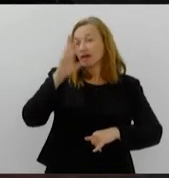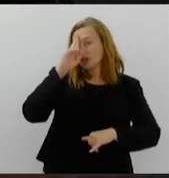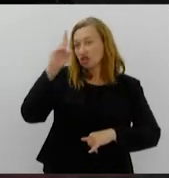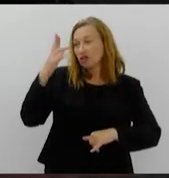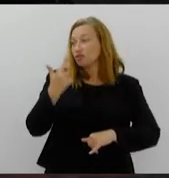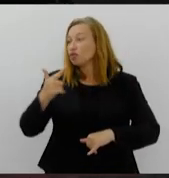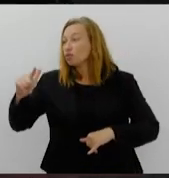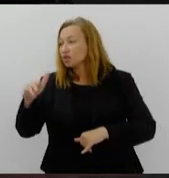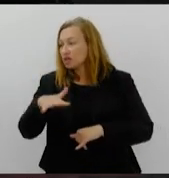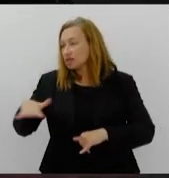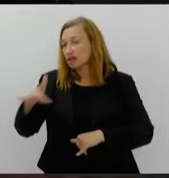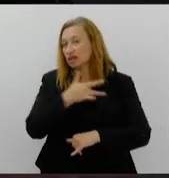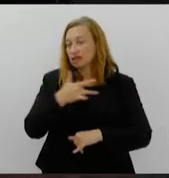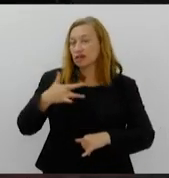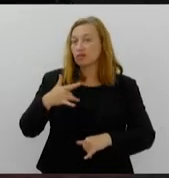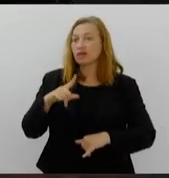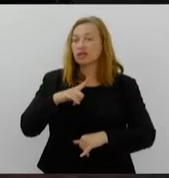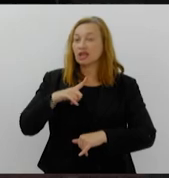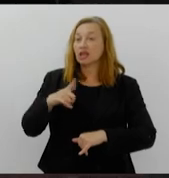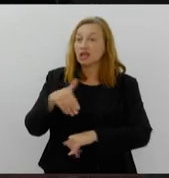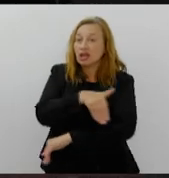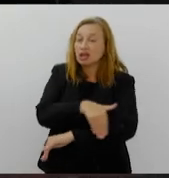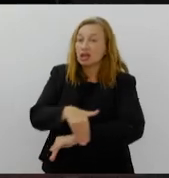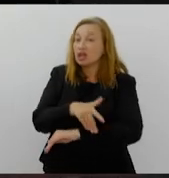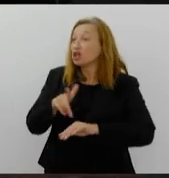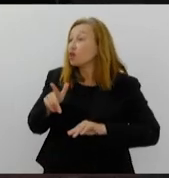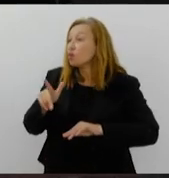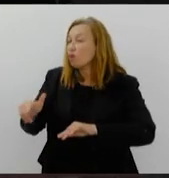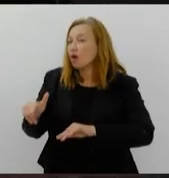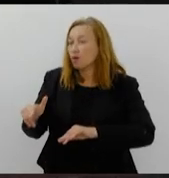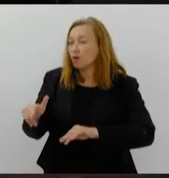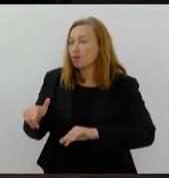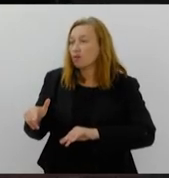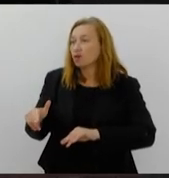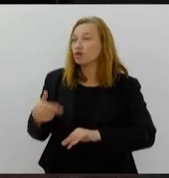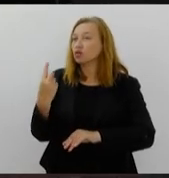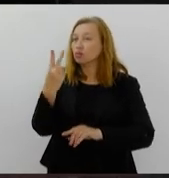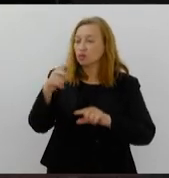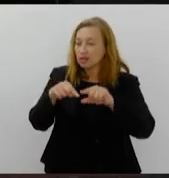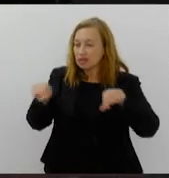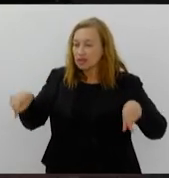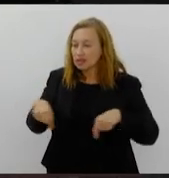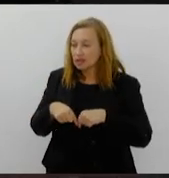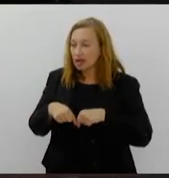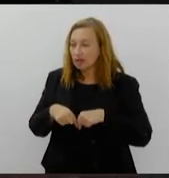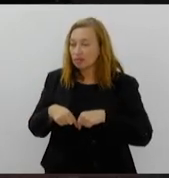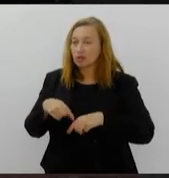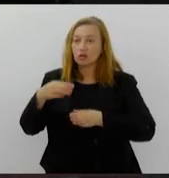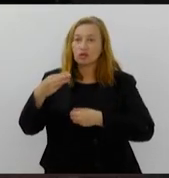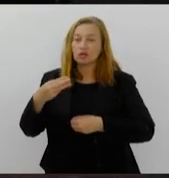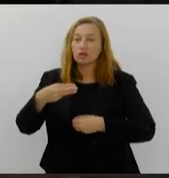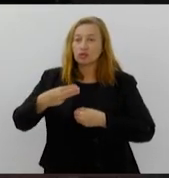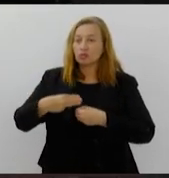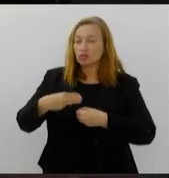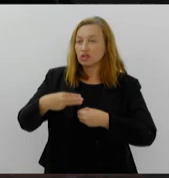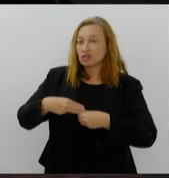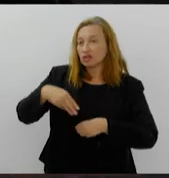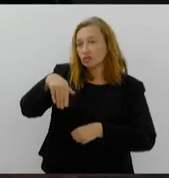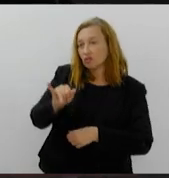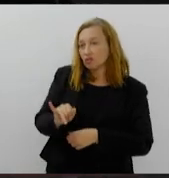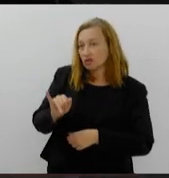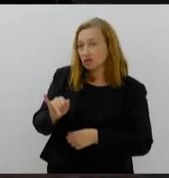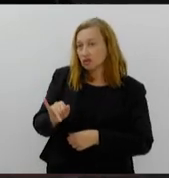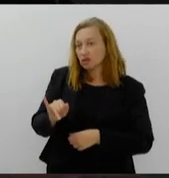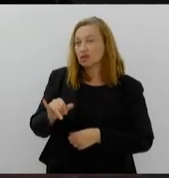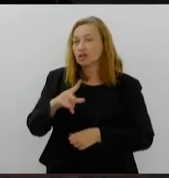saúde, que tem como endereço 2 salas comerciais no município de Nova Iguaçu, onde